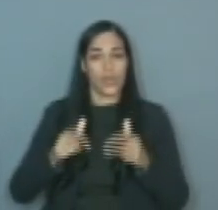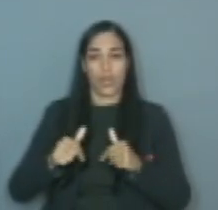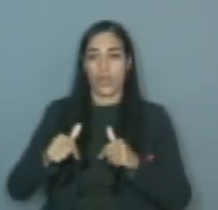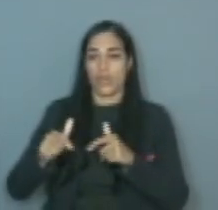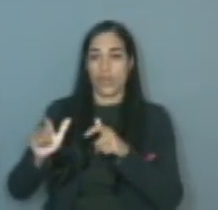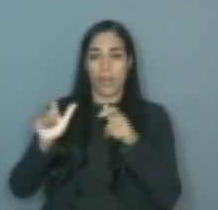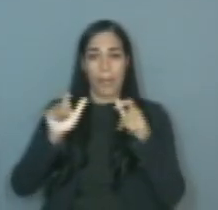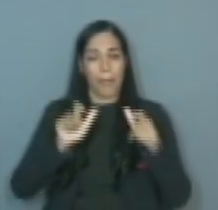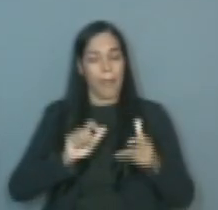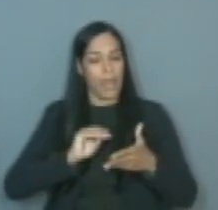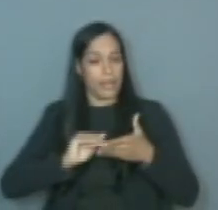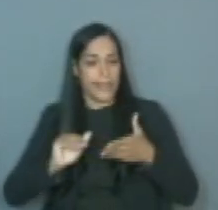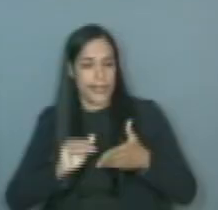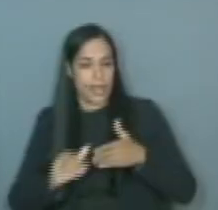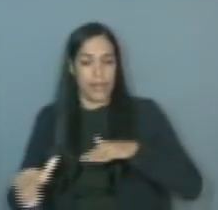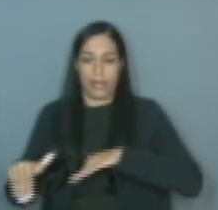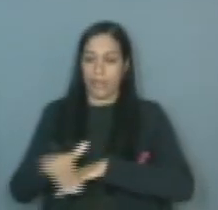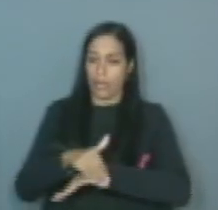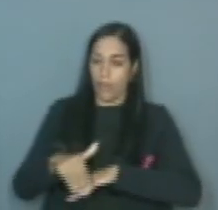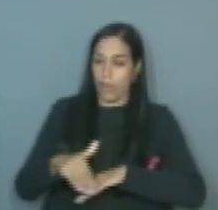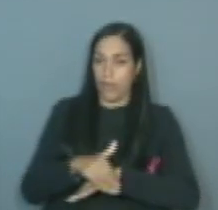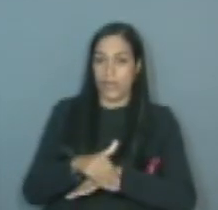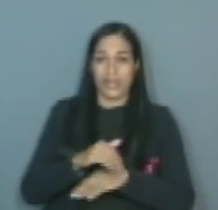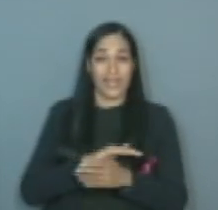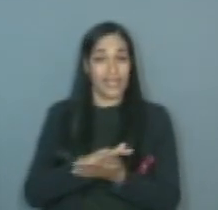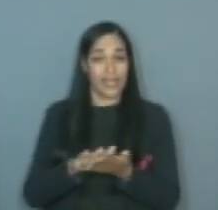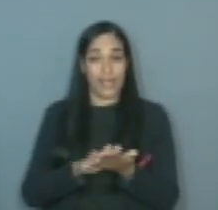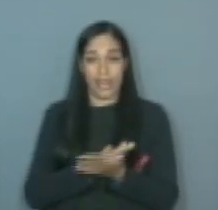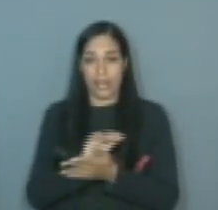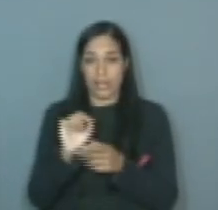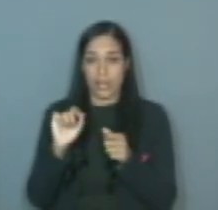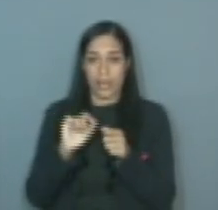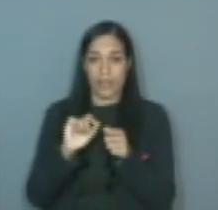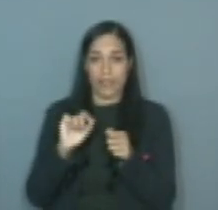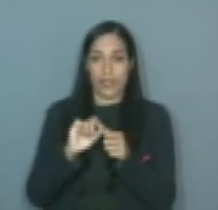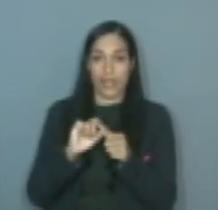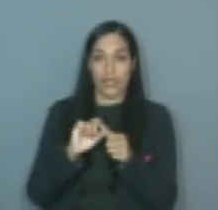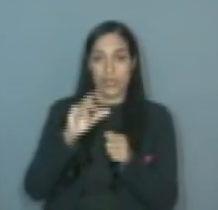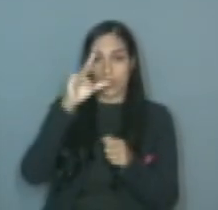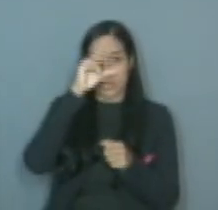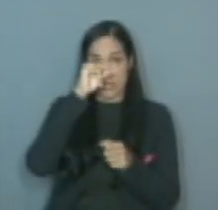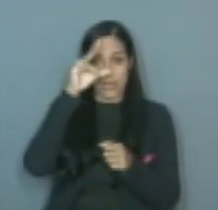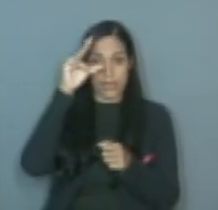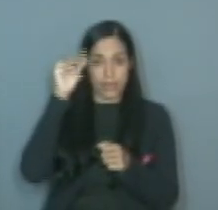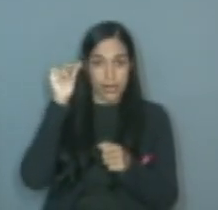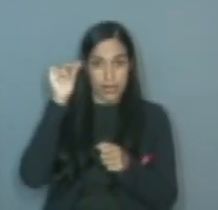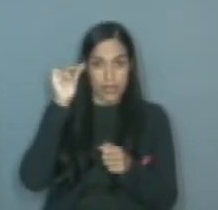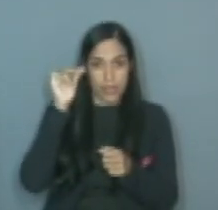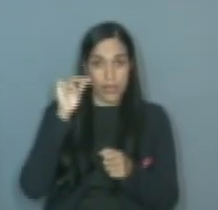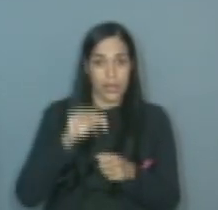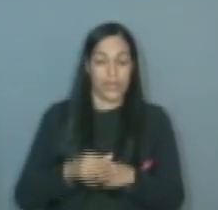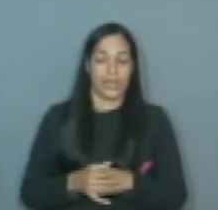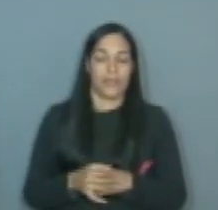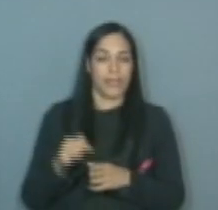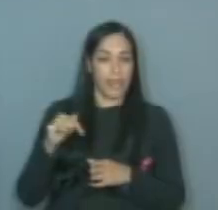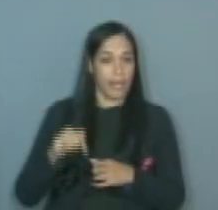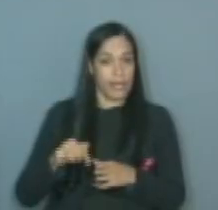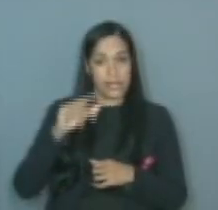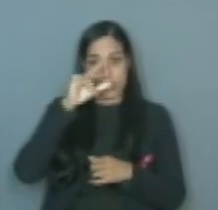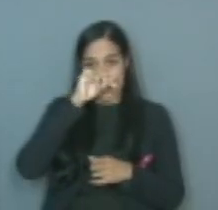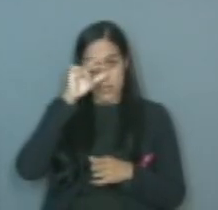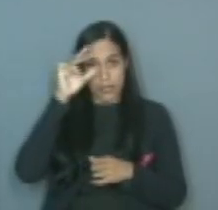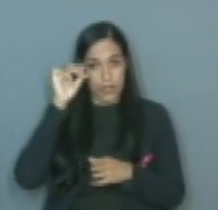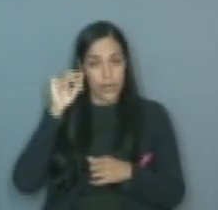está em todas as repartições, e nada é feito por esta prefeitura. Nem por esta, nem